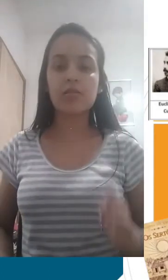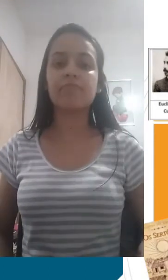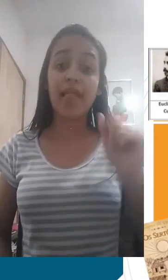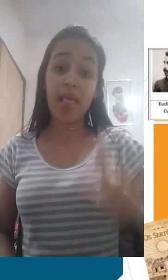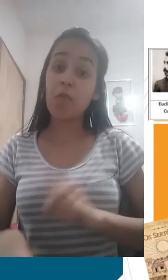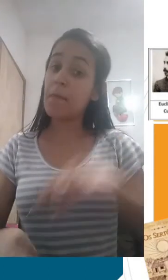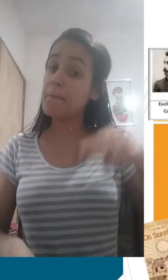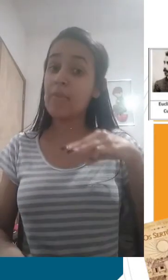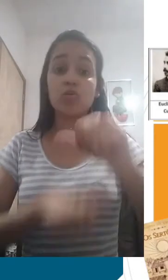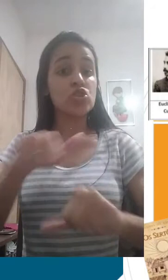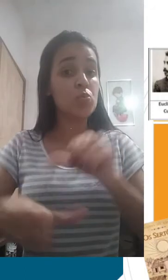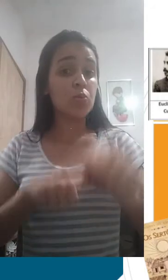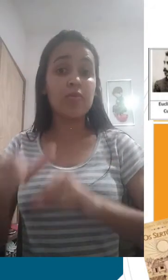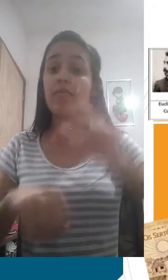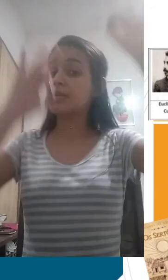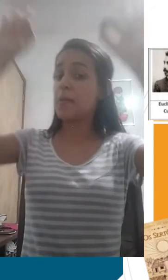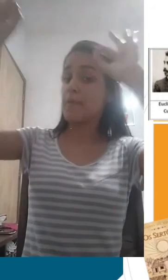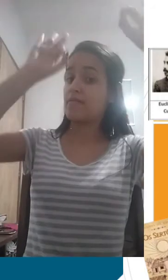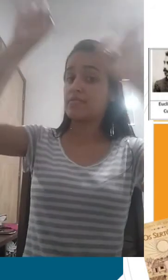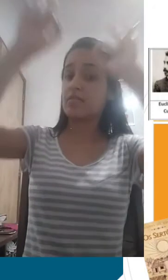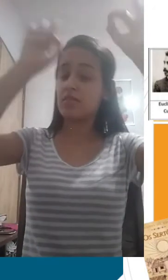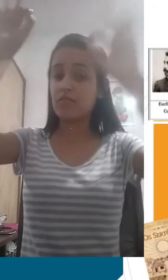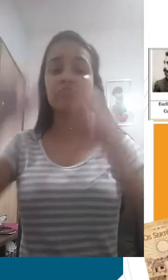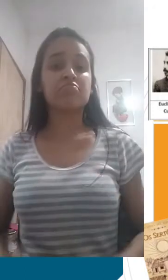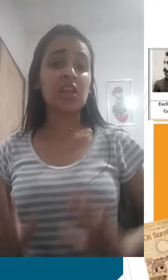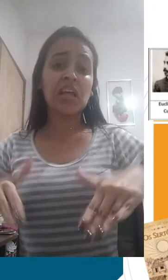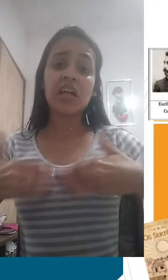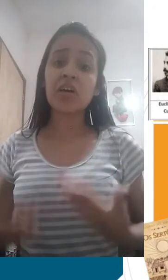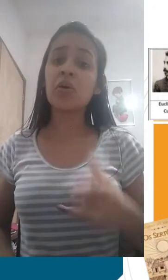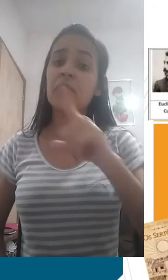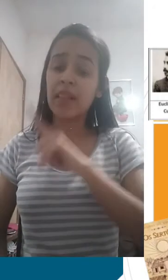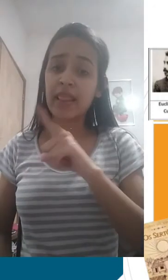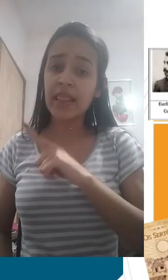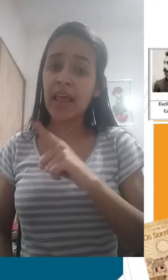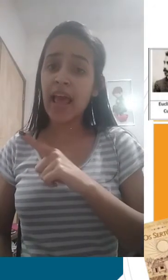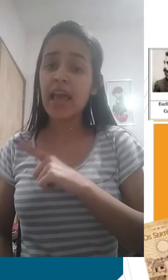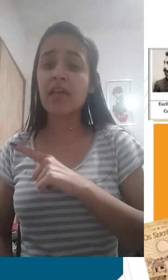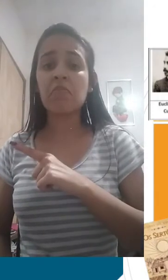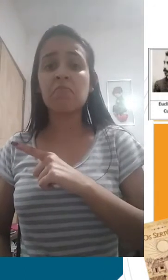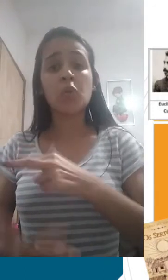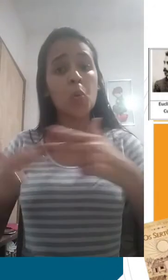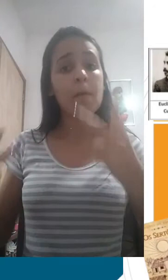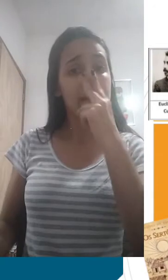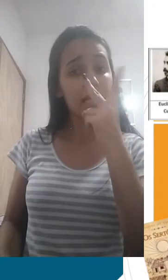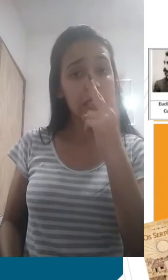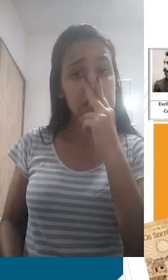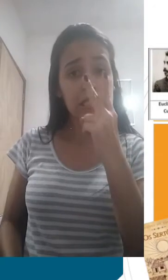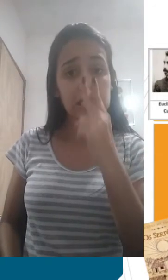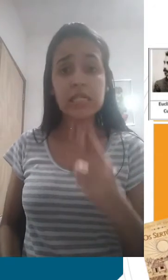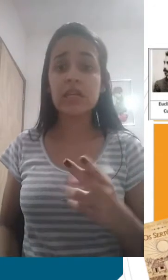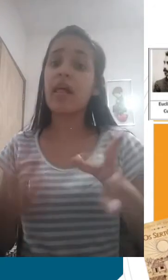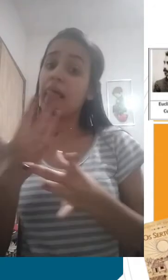o pré-modernismo apresenta traços de estilos do século XIX, como realismo,